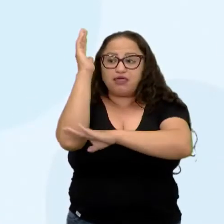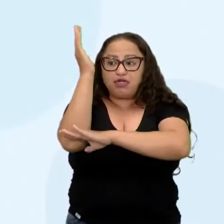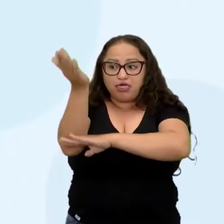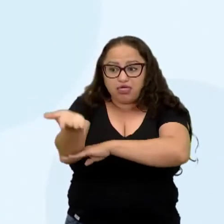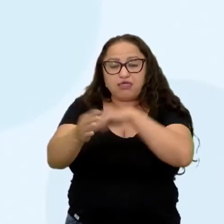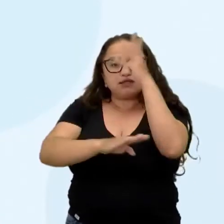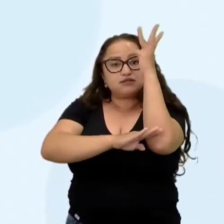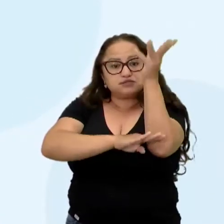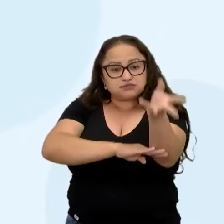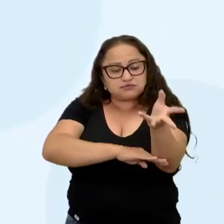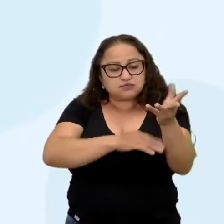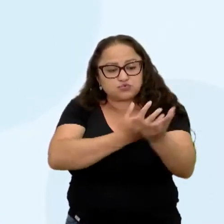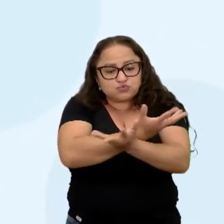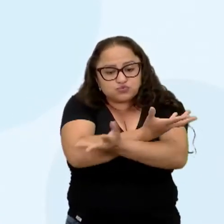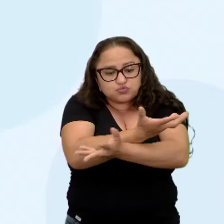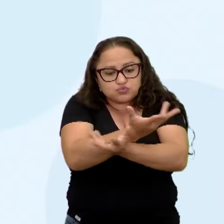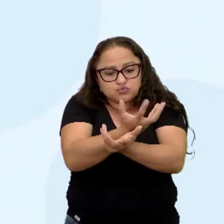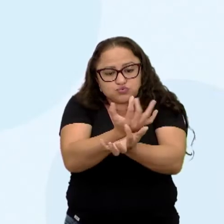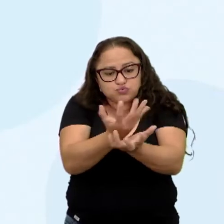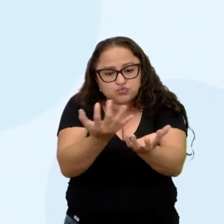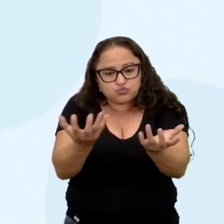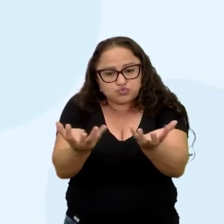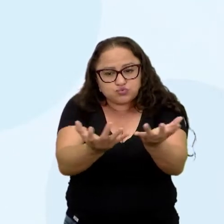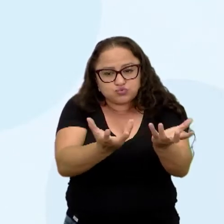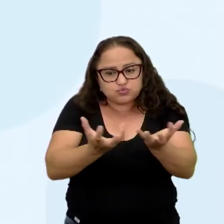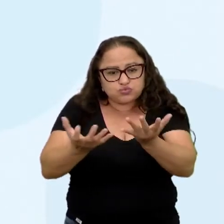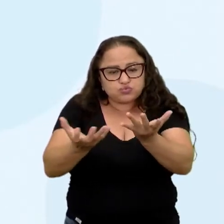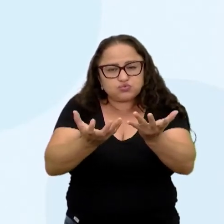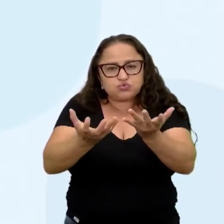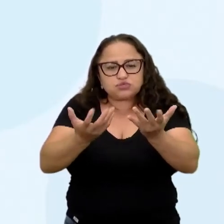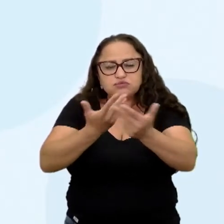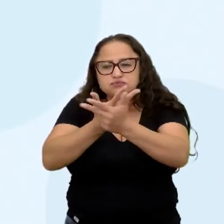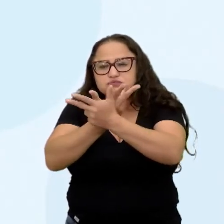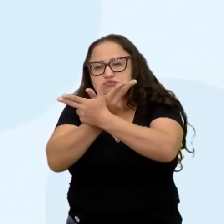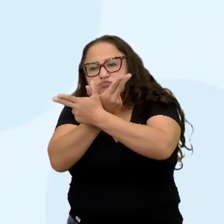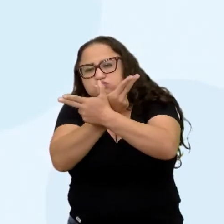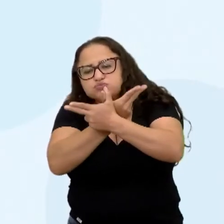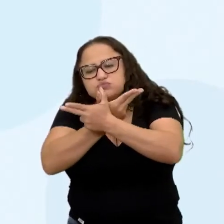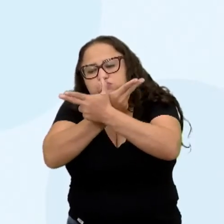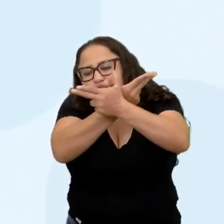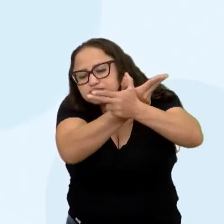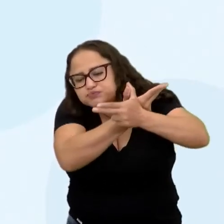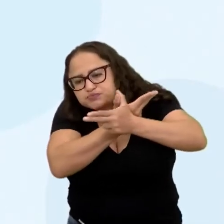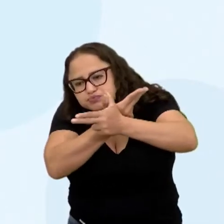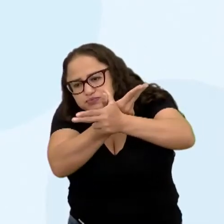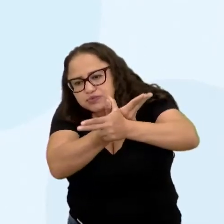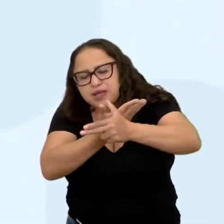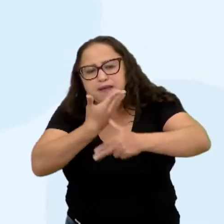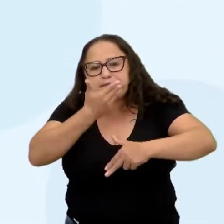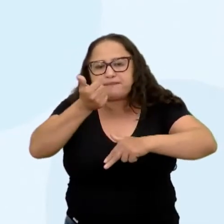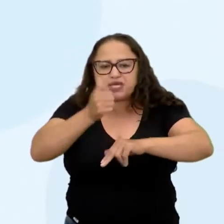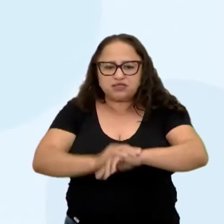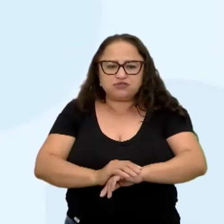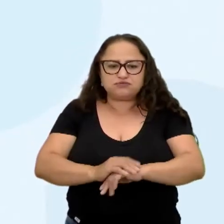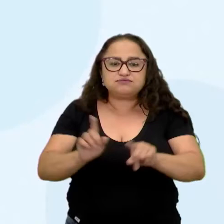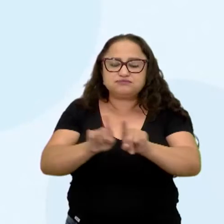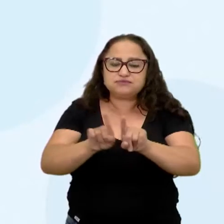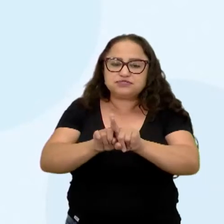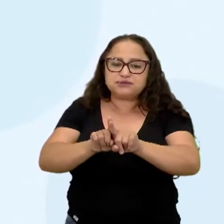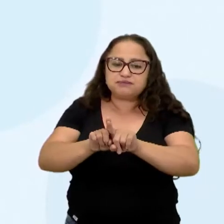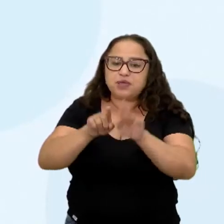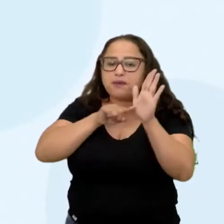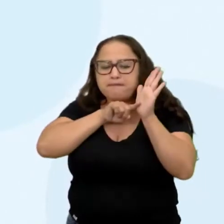mais queimadas, e fazer um monitoramento remoto, né, dessa questão aí, beleza? Investigação